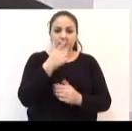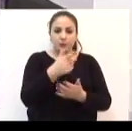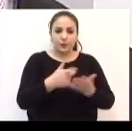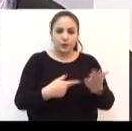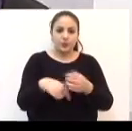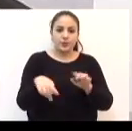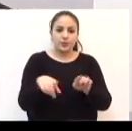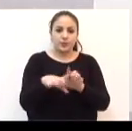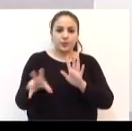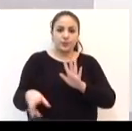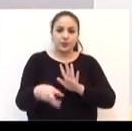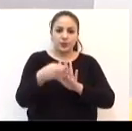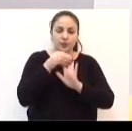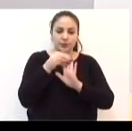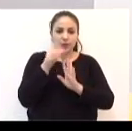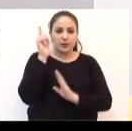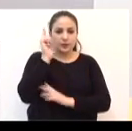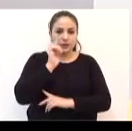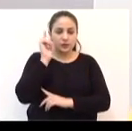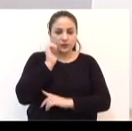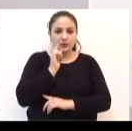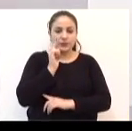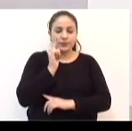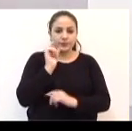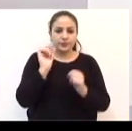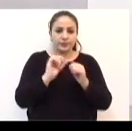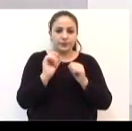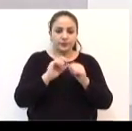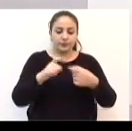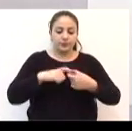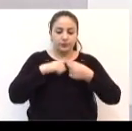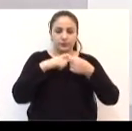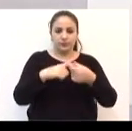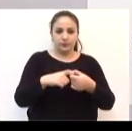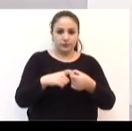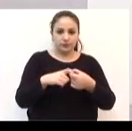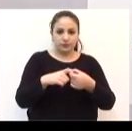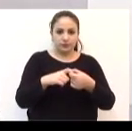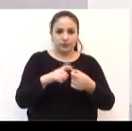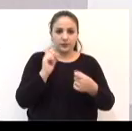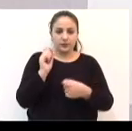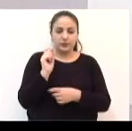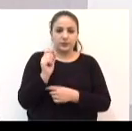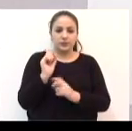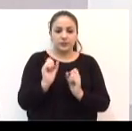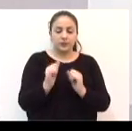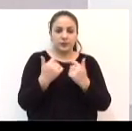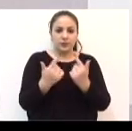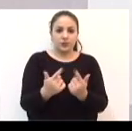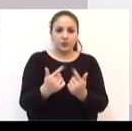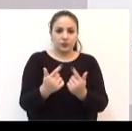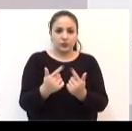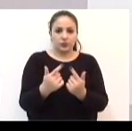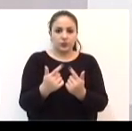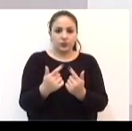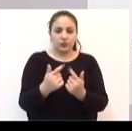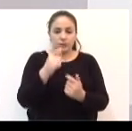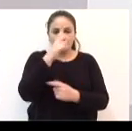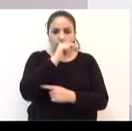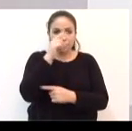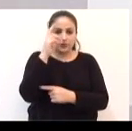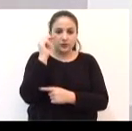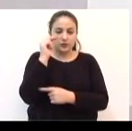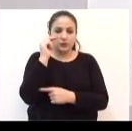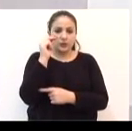uma emenda para fazer um convênio que ative o Fundo Municipal de Prevenção